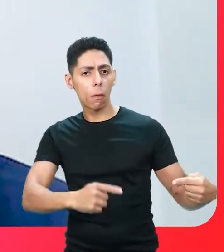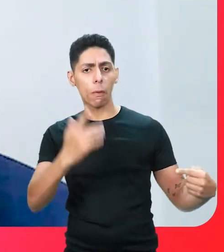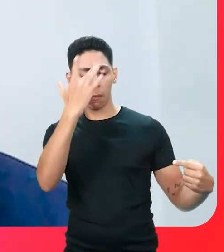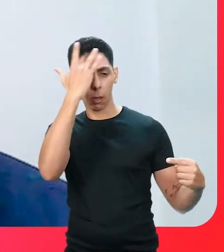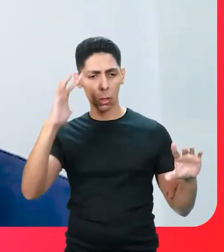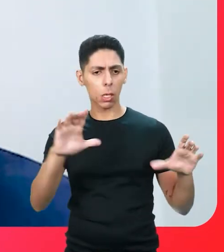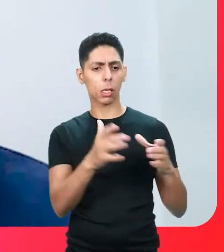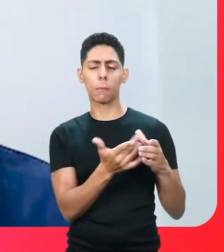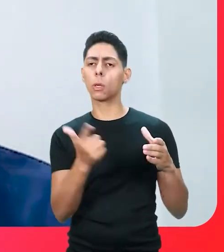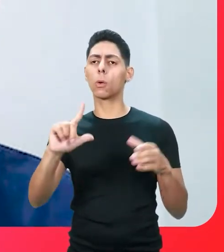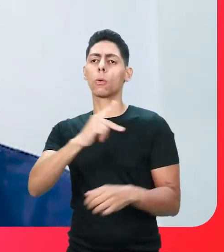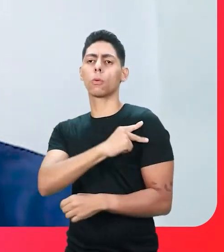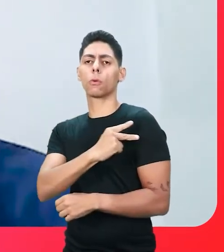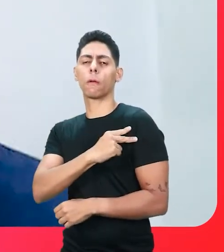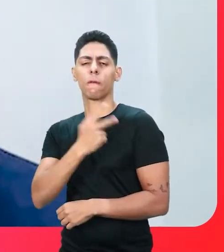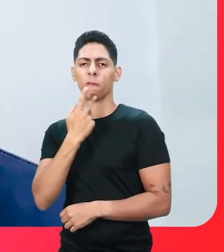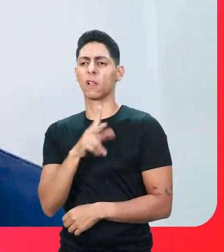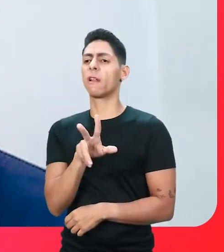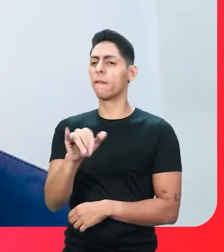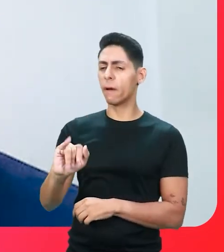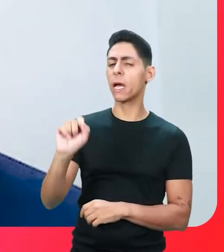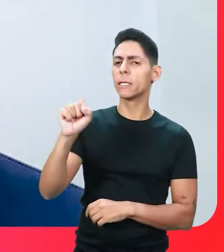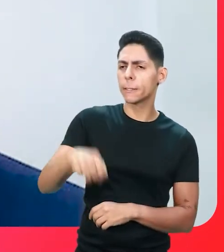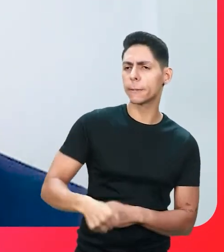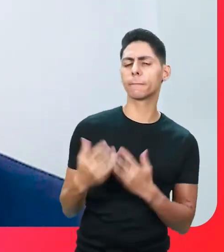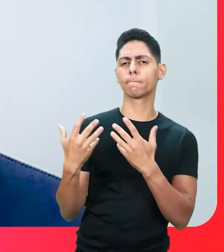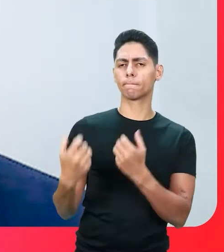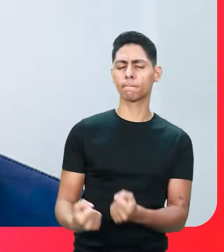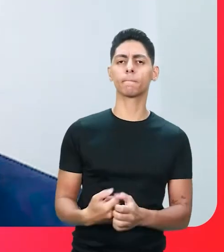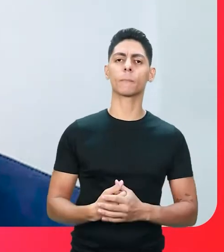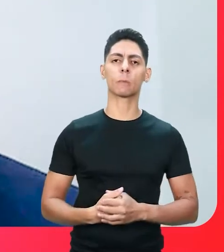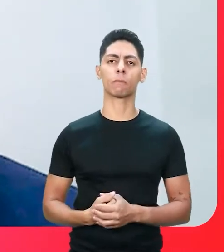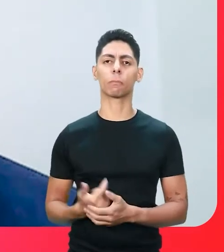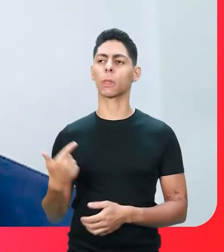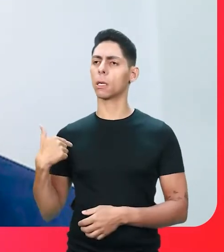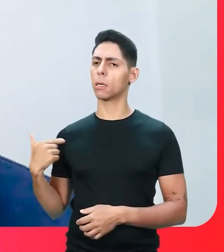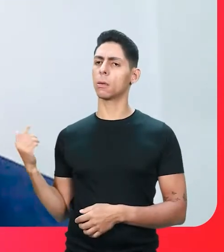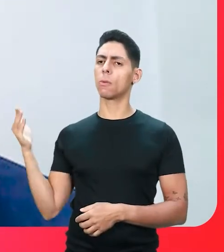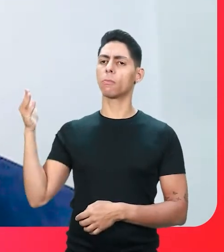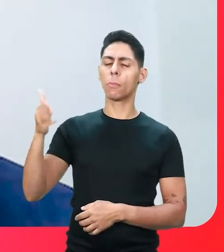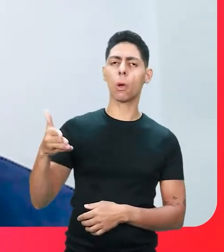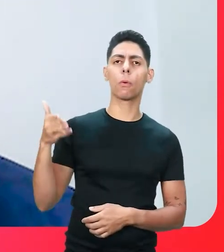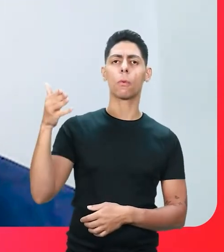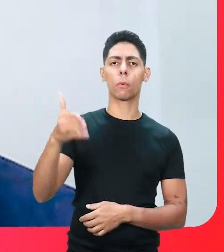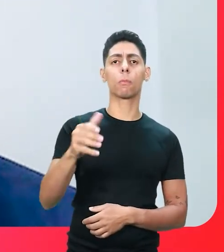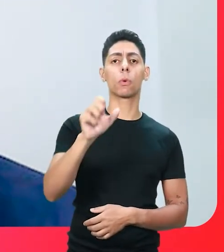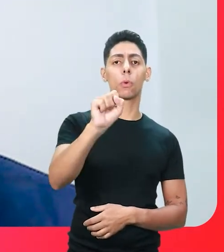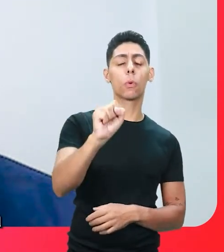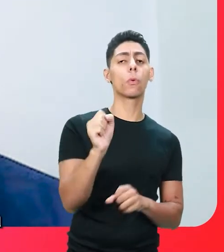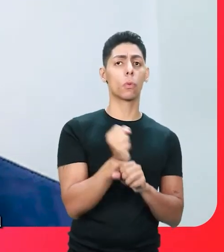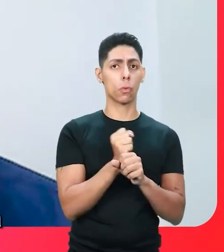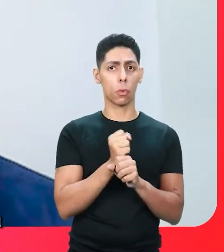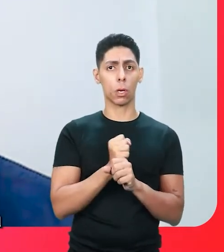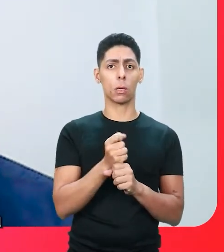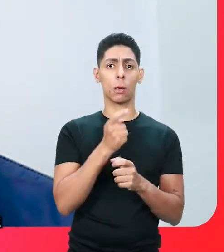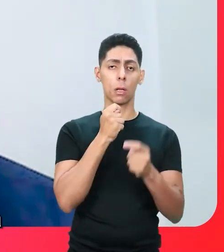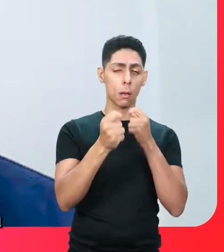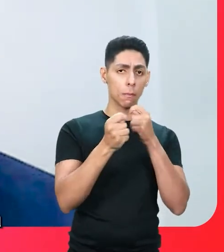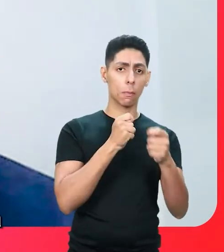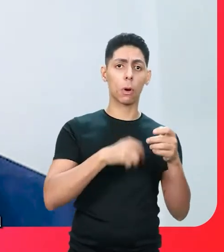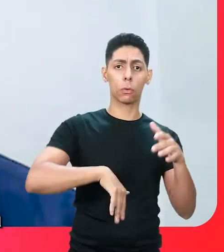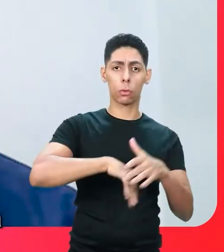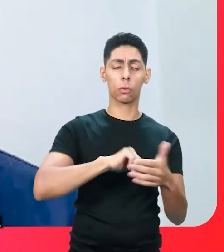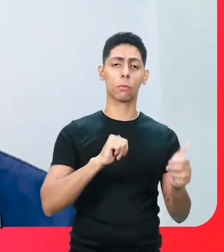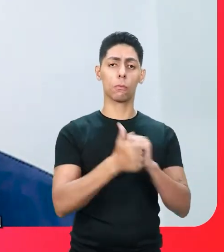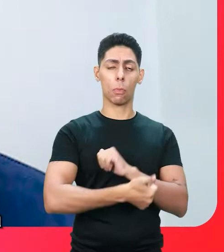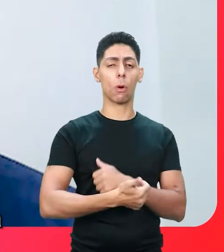outros chefes, dizendo, não, ele vai fazer isso sim. E eu fui, então, durante 8 anos, repórter de futebol, e hoje eu posso afirmar, o